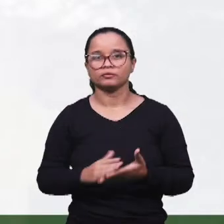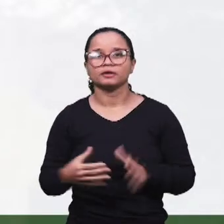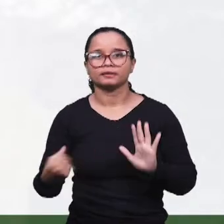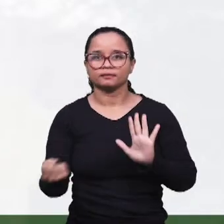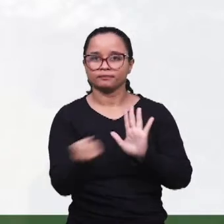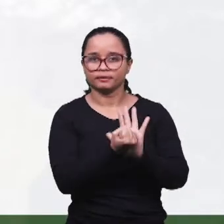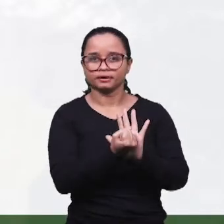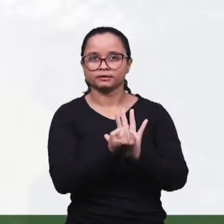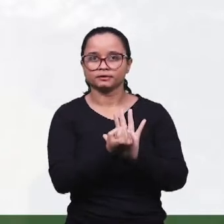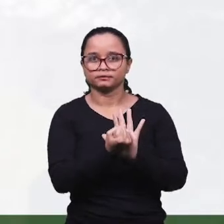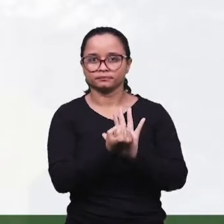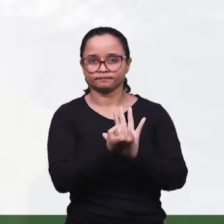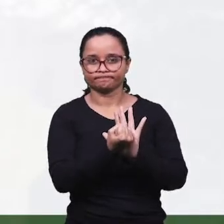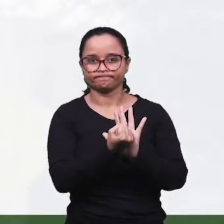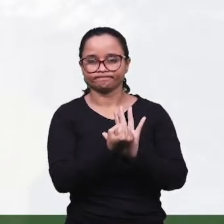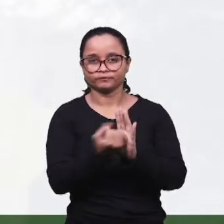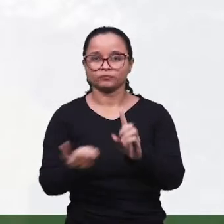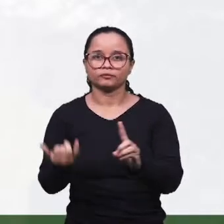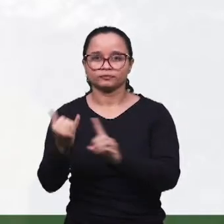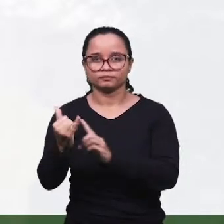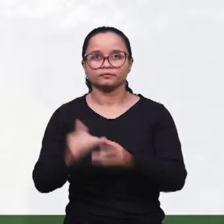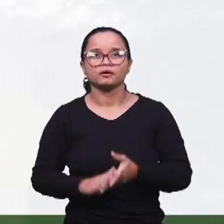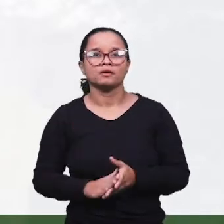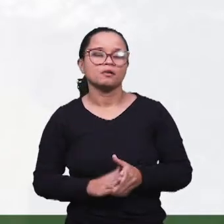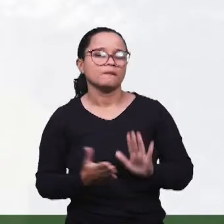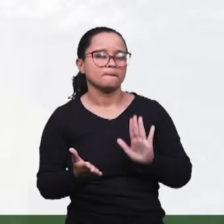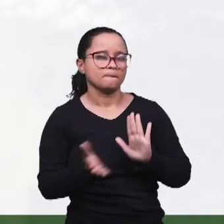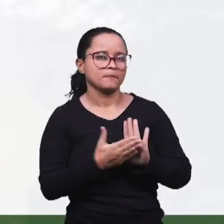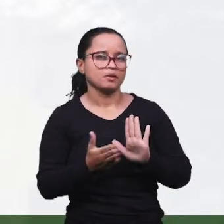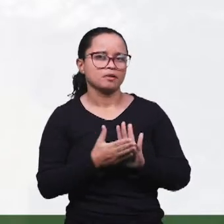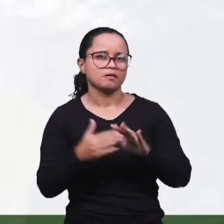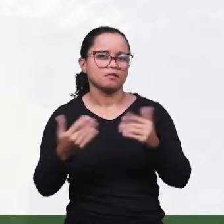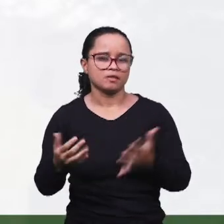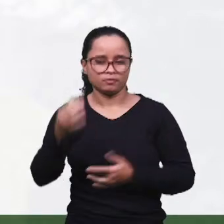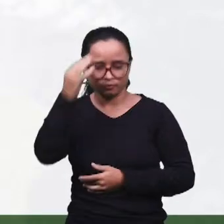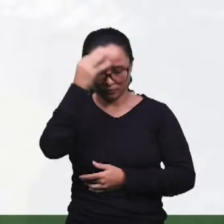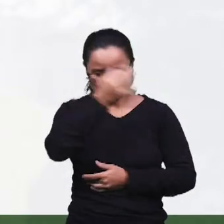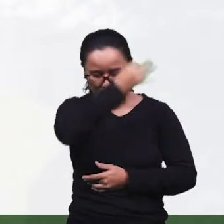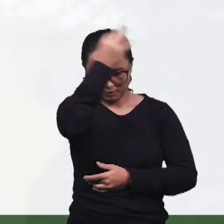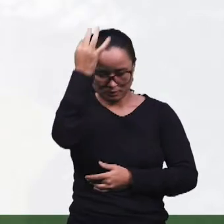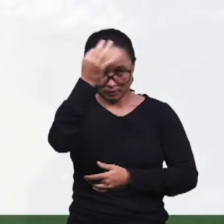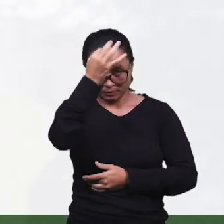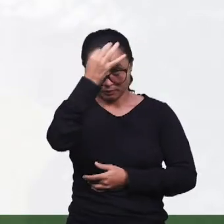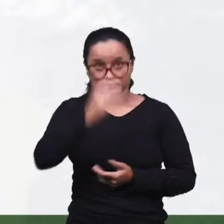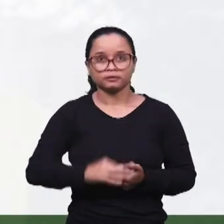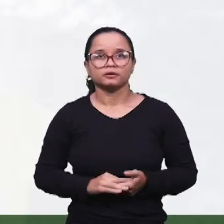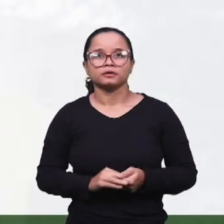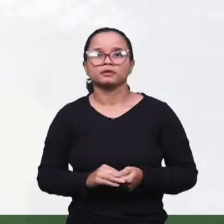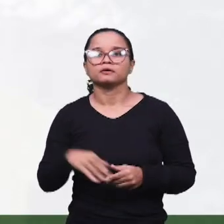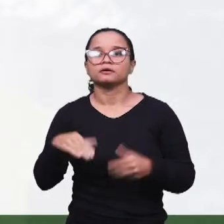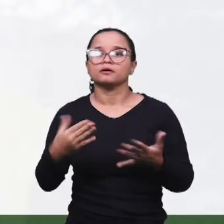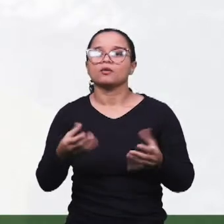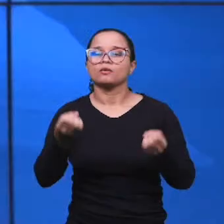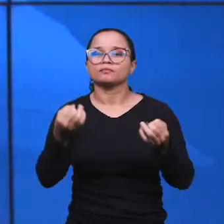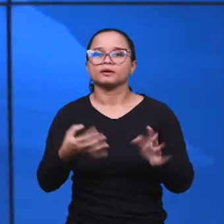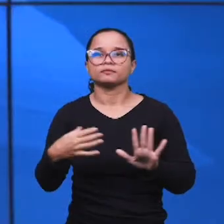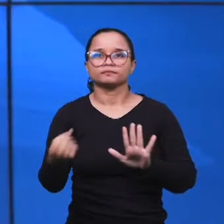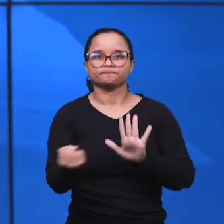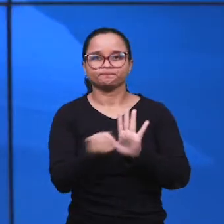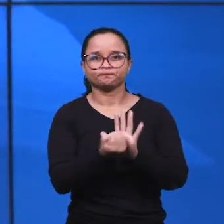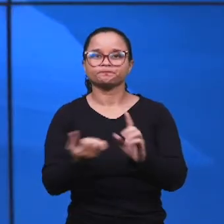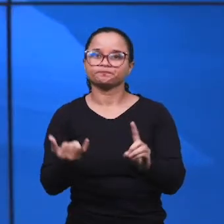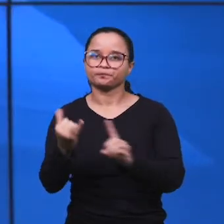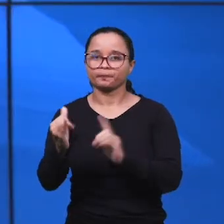marcador profético, qual foi o propósito do Espírito Santo? Então nós falamos do marcador profético que ocorreu